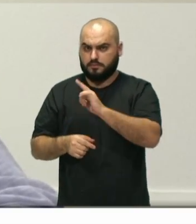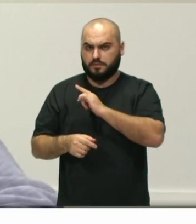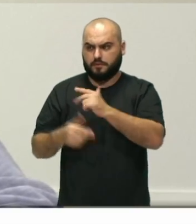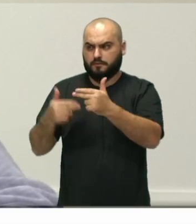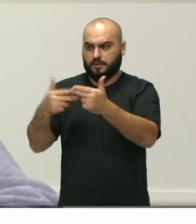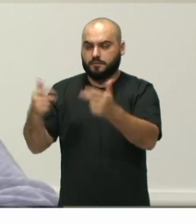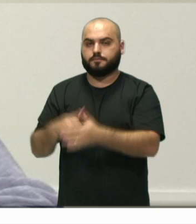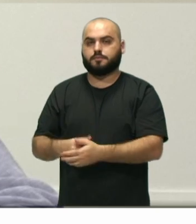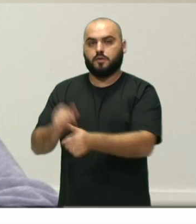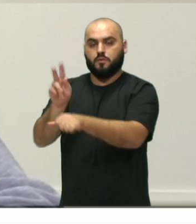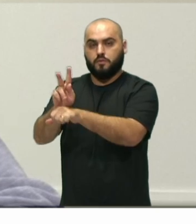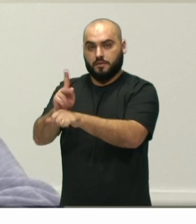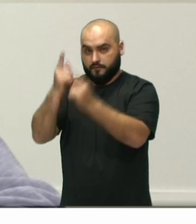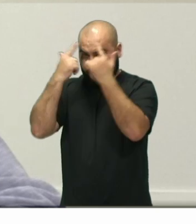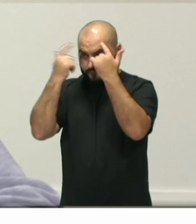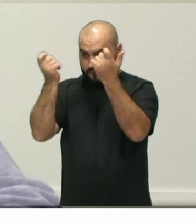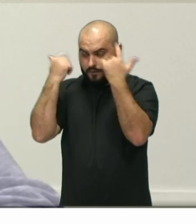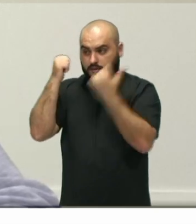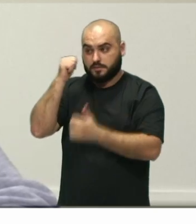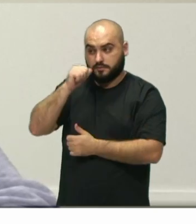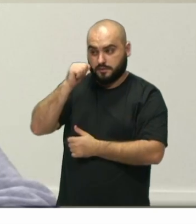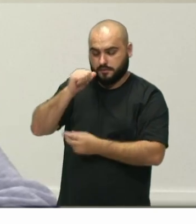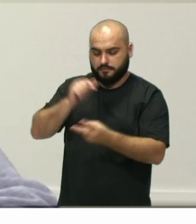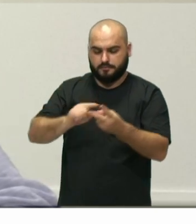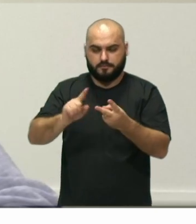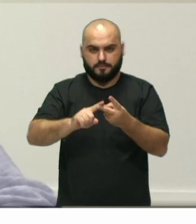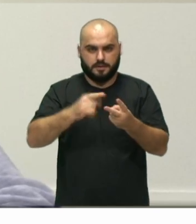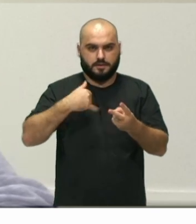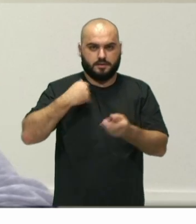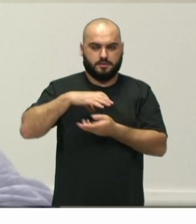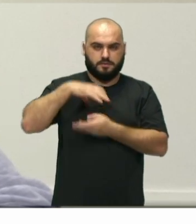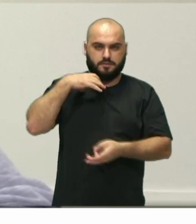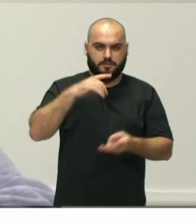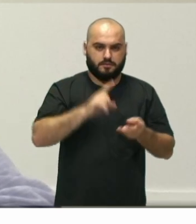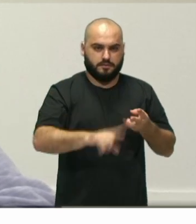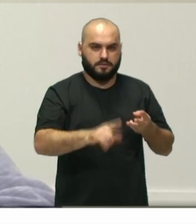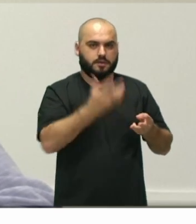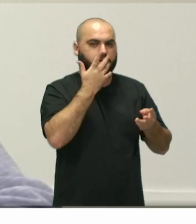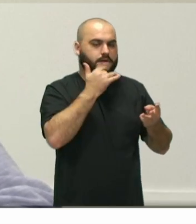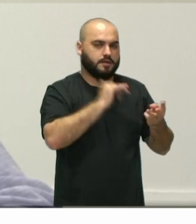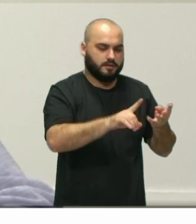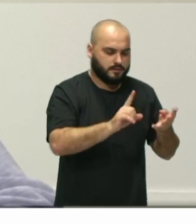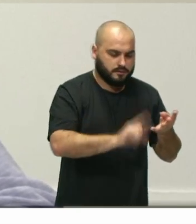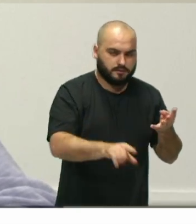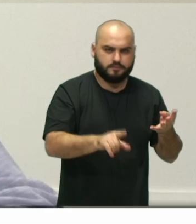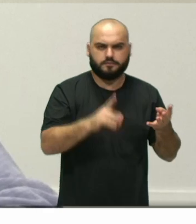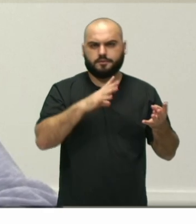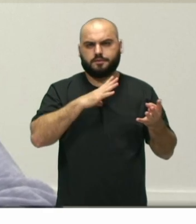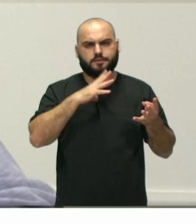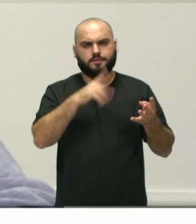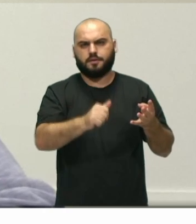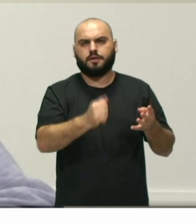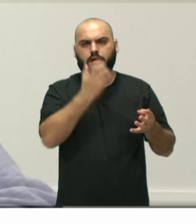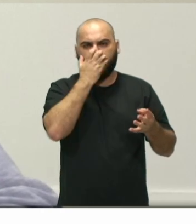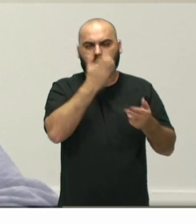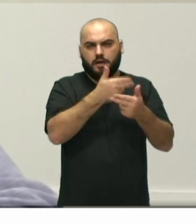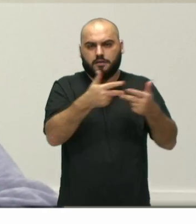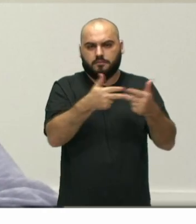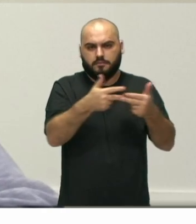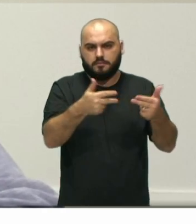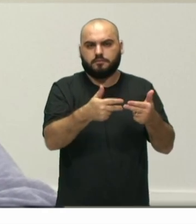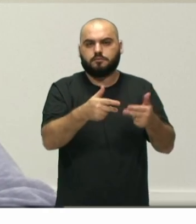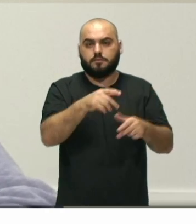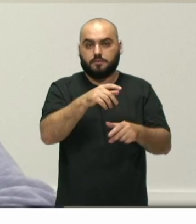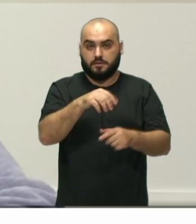guardas cuidando da questão da violência contra a mulher, da violência contra o idoso, da violência contra as crianças. Tem toda a questão da causa animal, que a